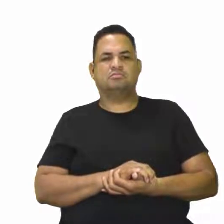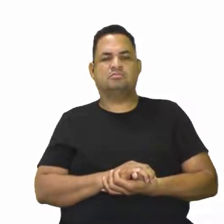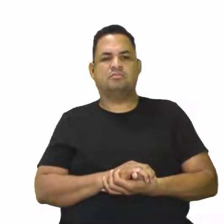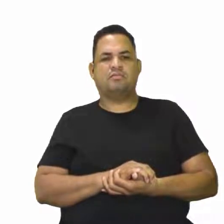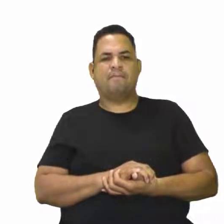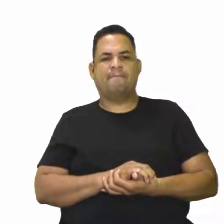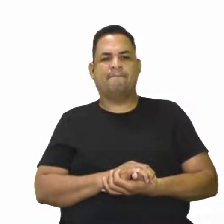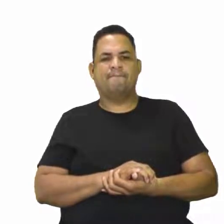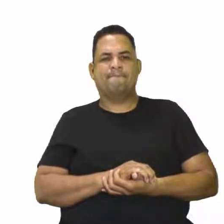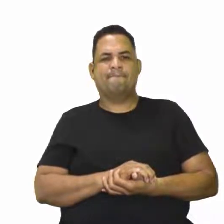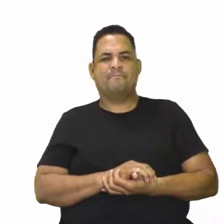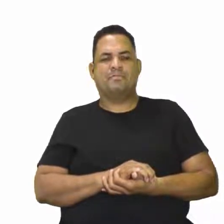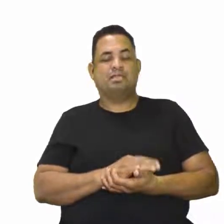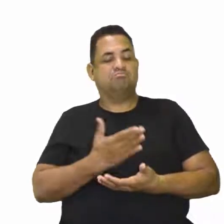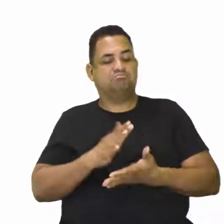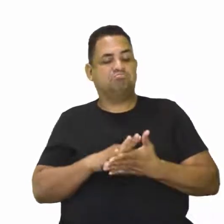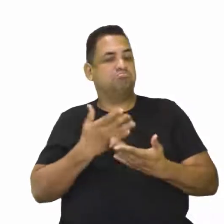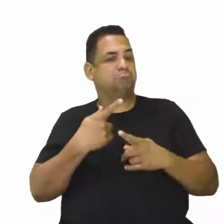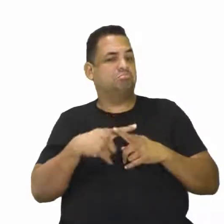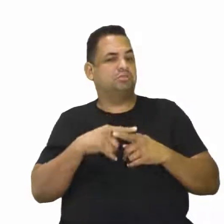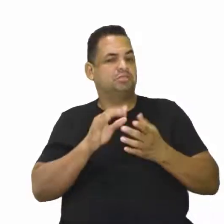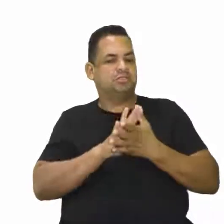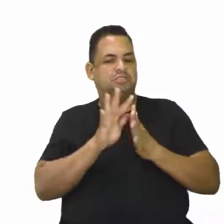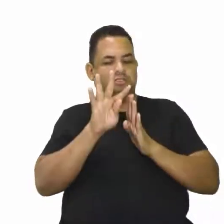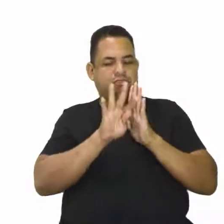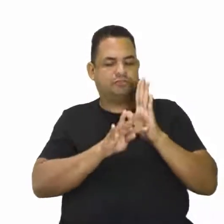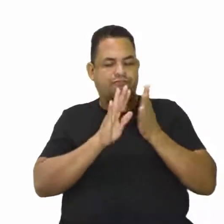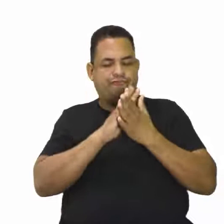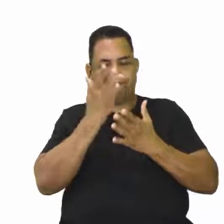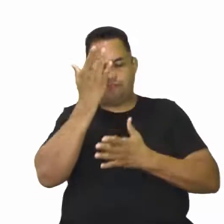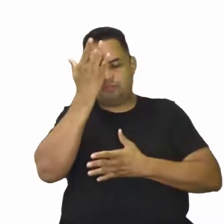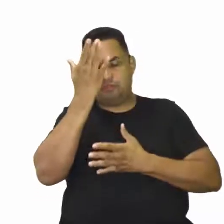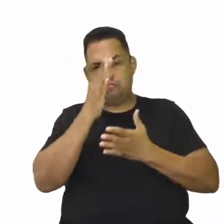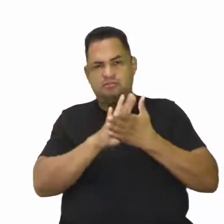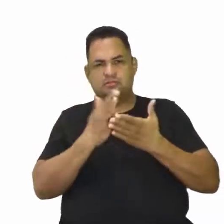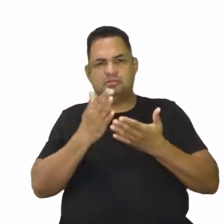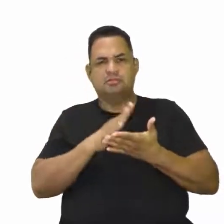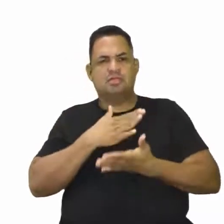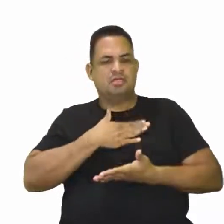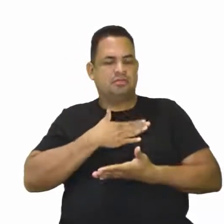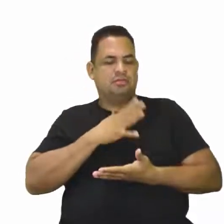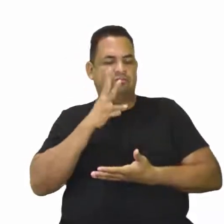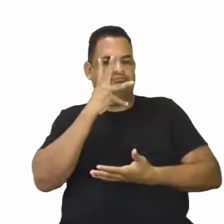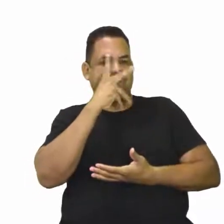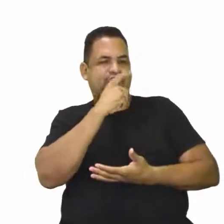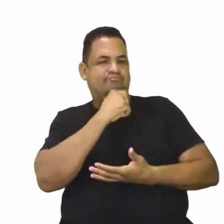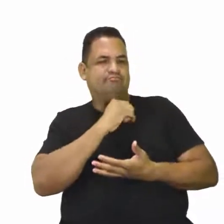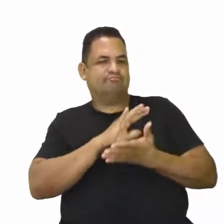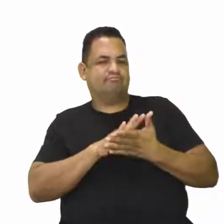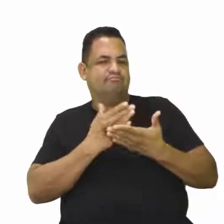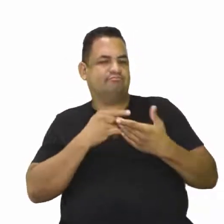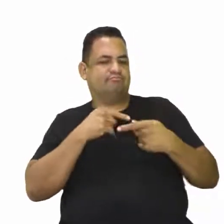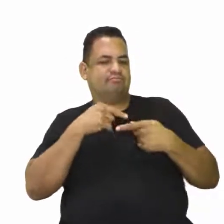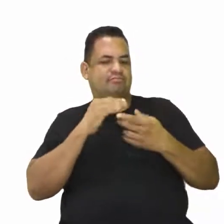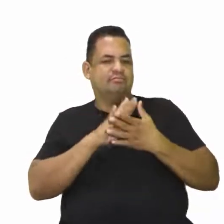textinho, mesmo não sendo tradutores. Ele diz o quê? A minha beleza me